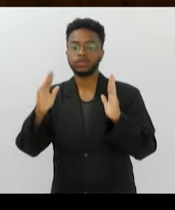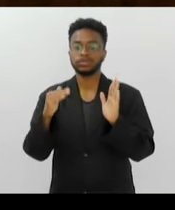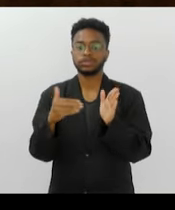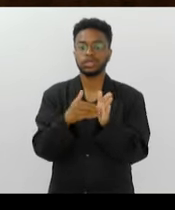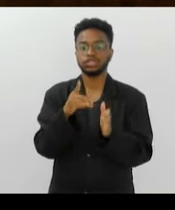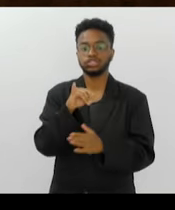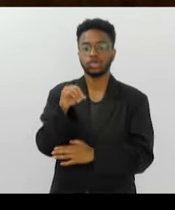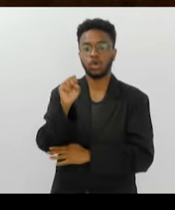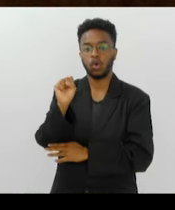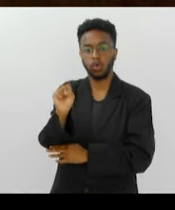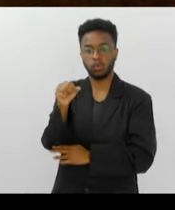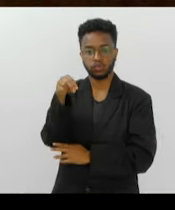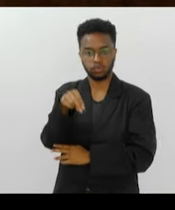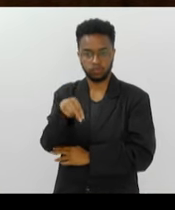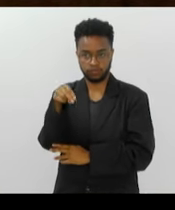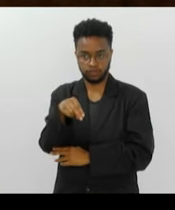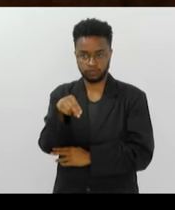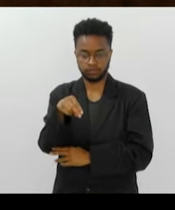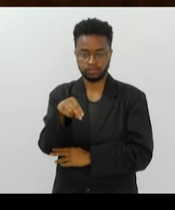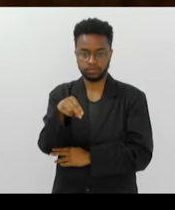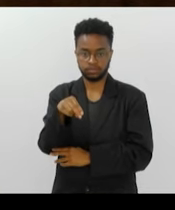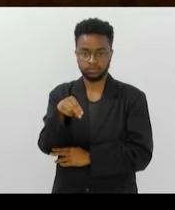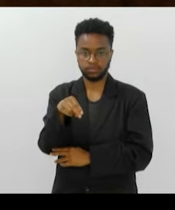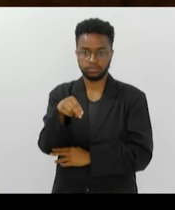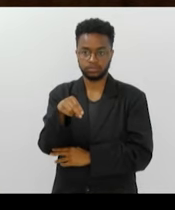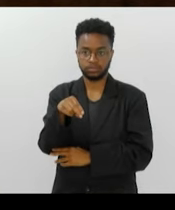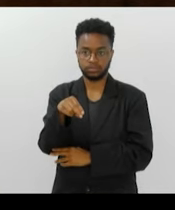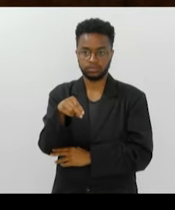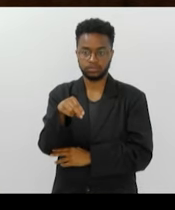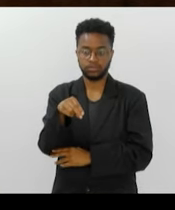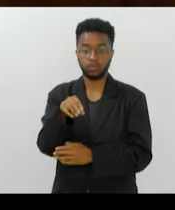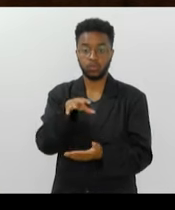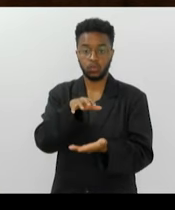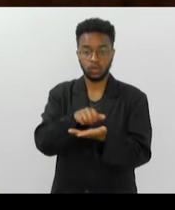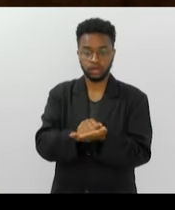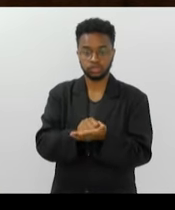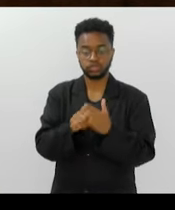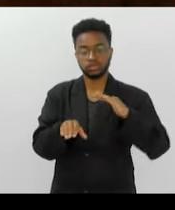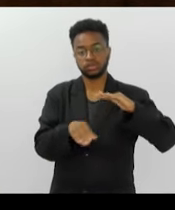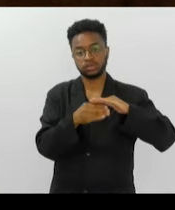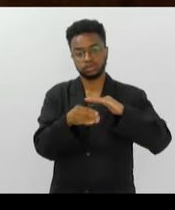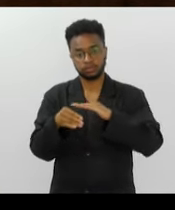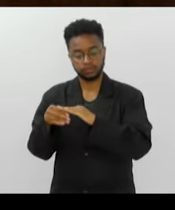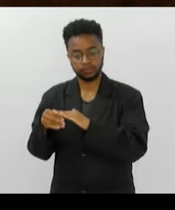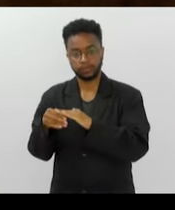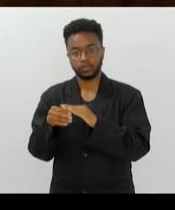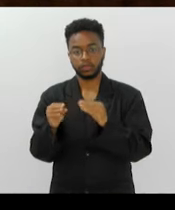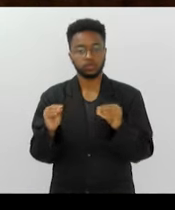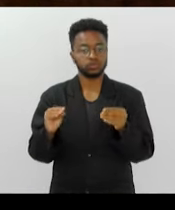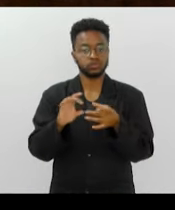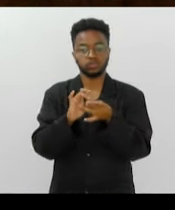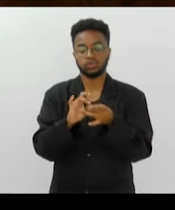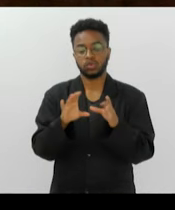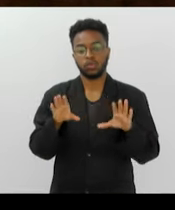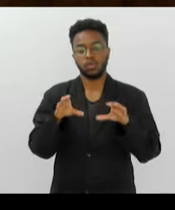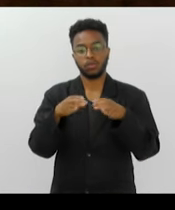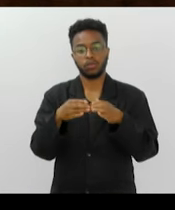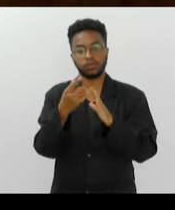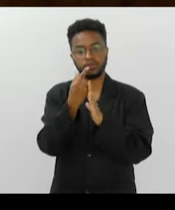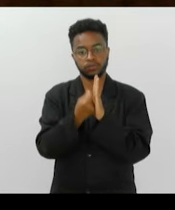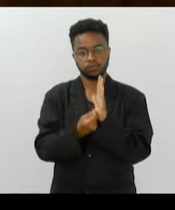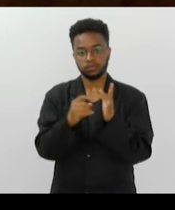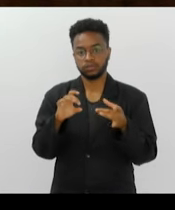de novembro o recebimento e o registro das emendas se dão na comissão de orçamentos pelo